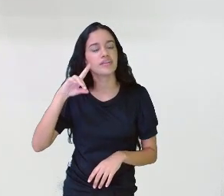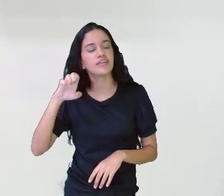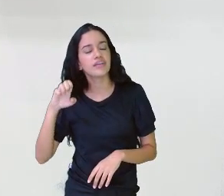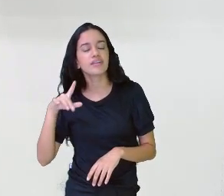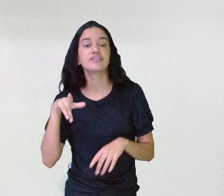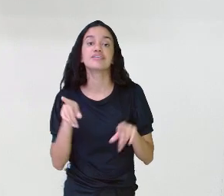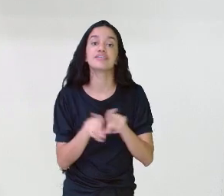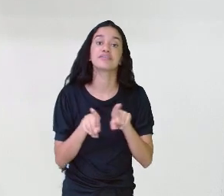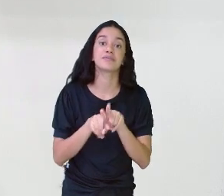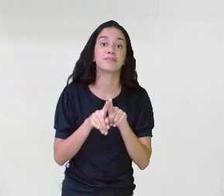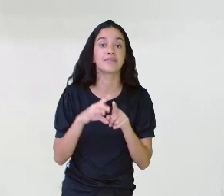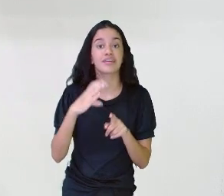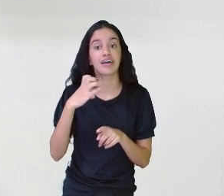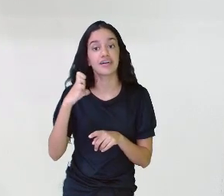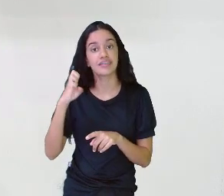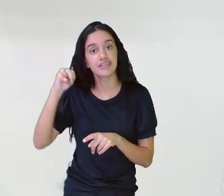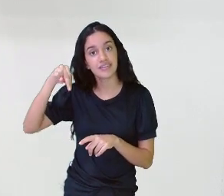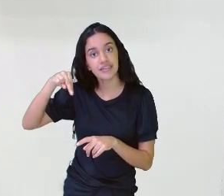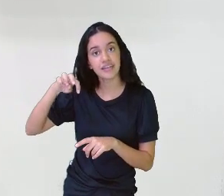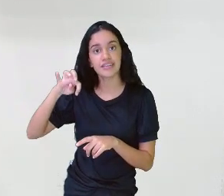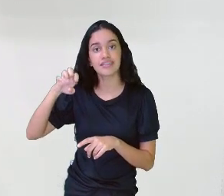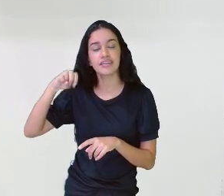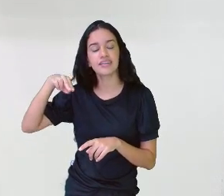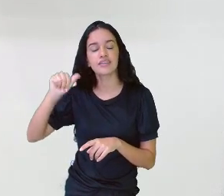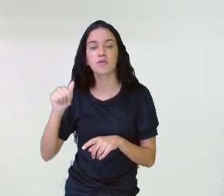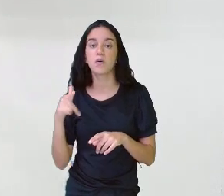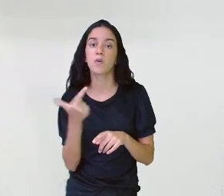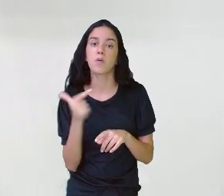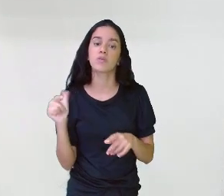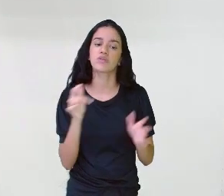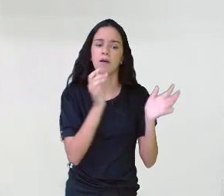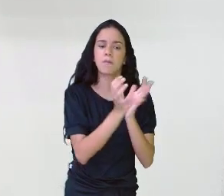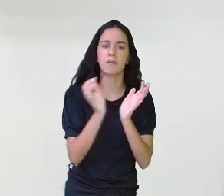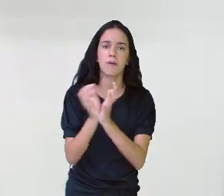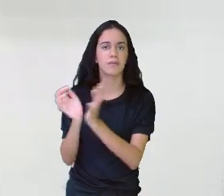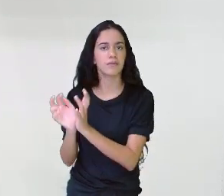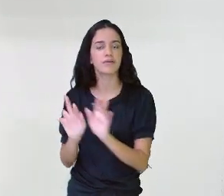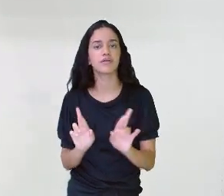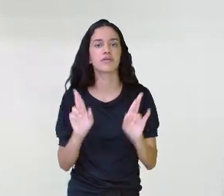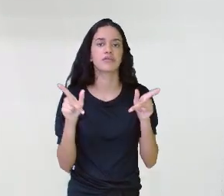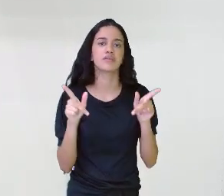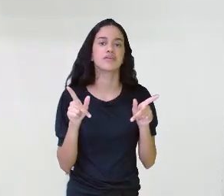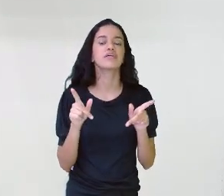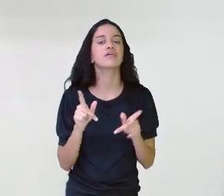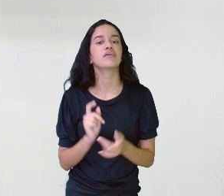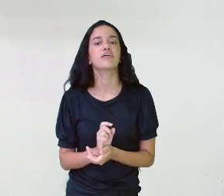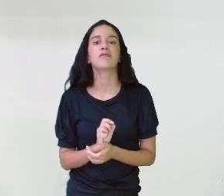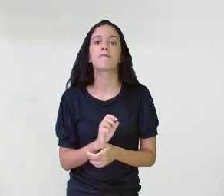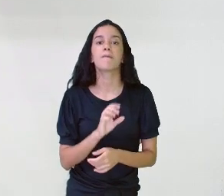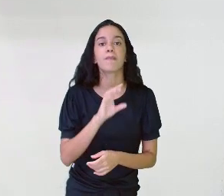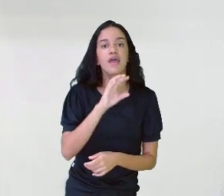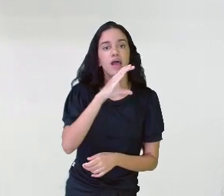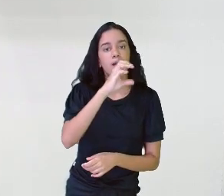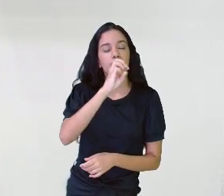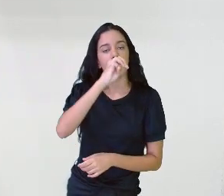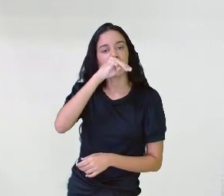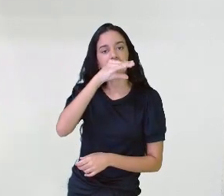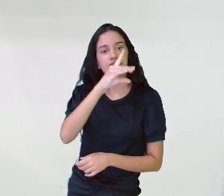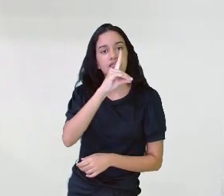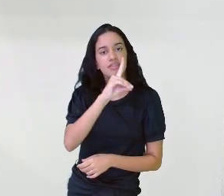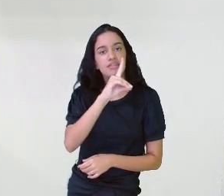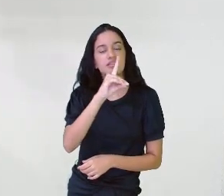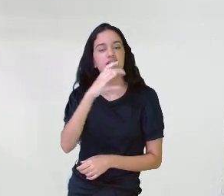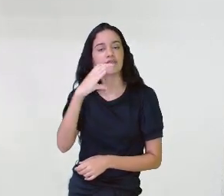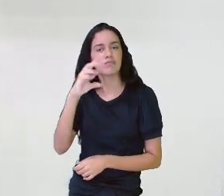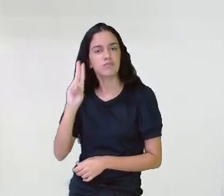das centenas. Passou disso, outra classe. Unidade de milhar, dezena de milhar, centena de milhar.